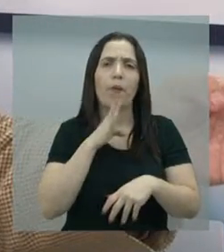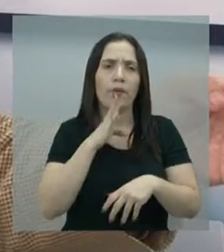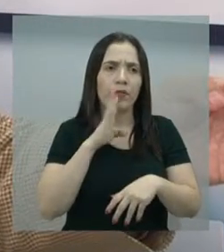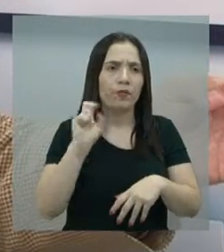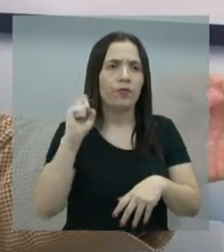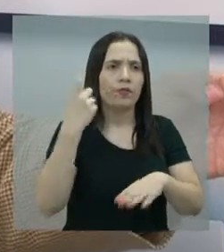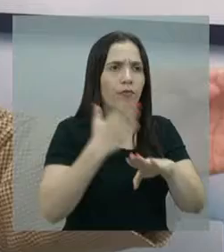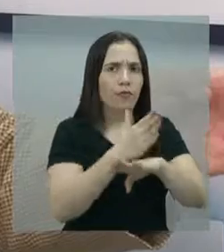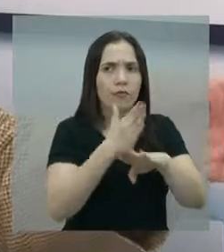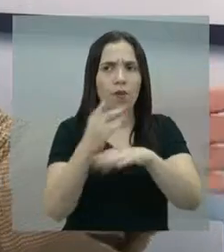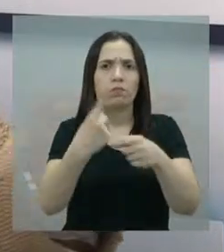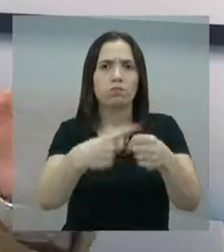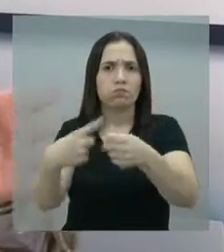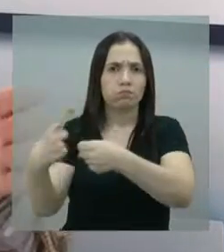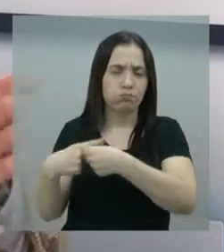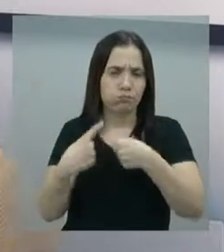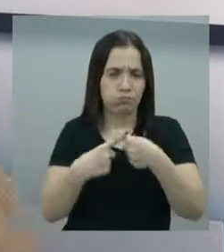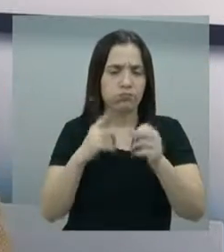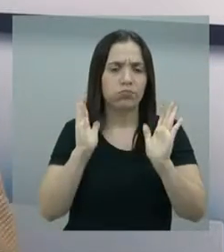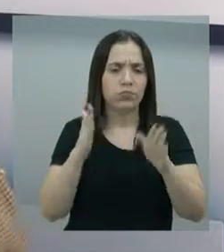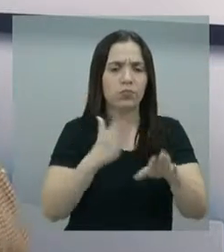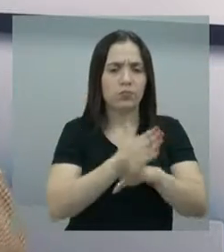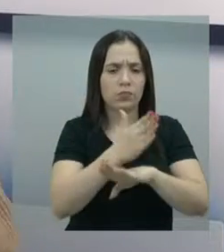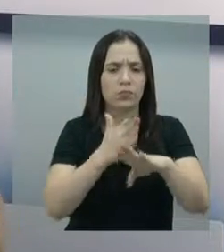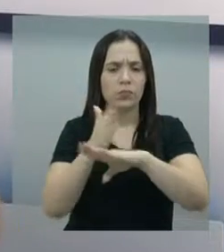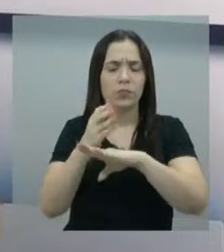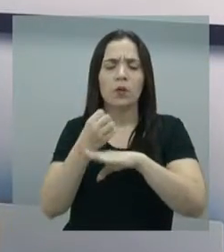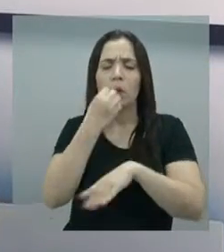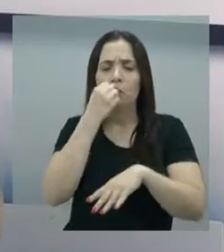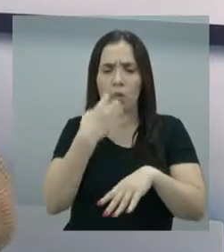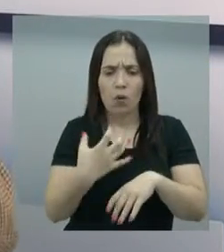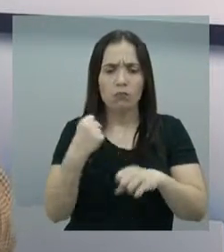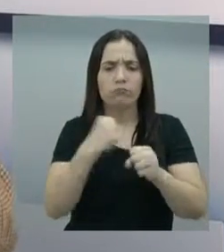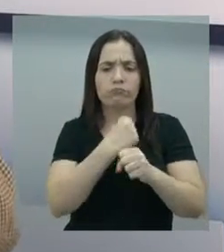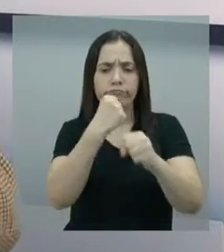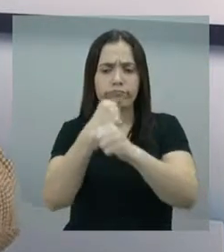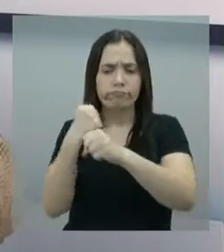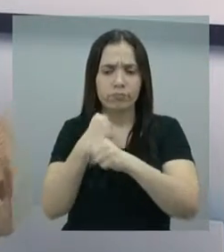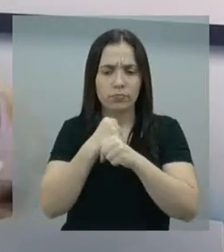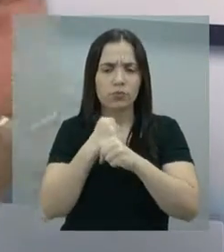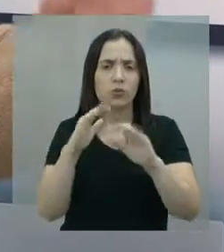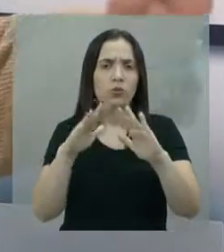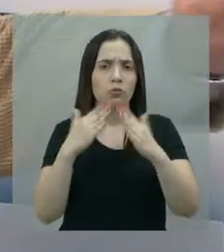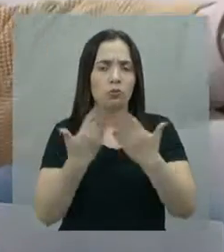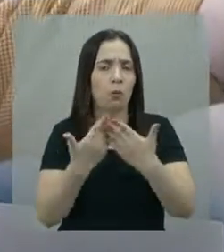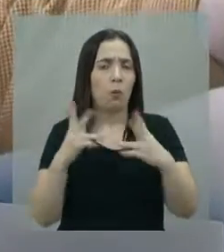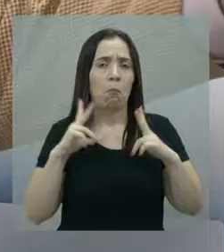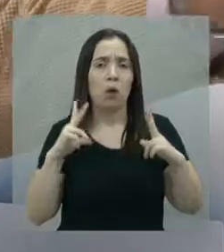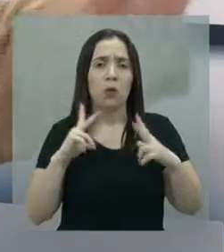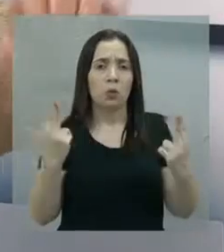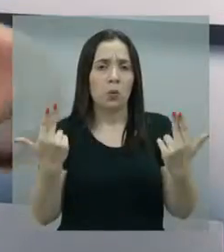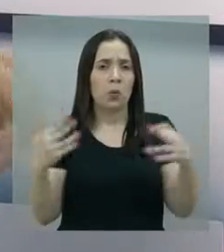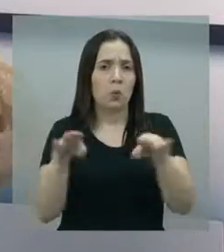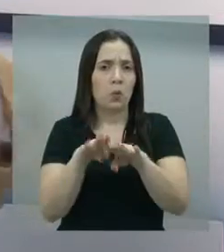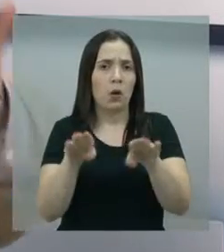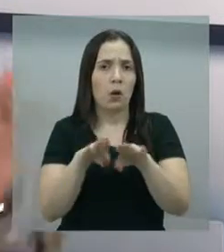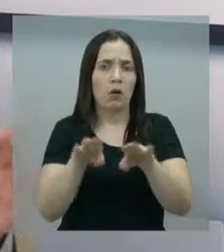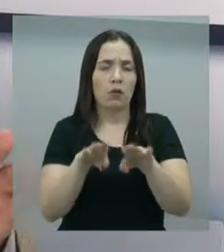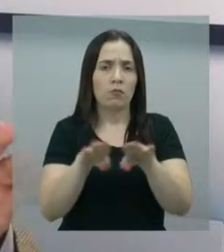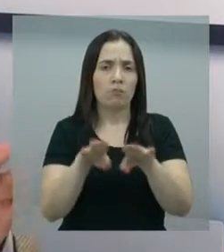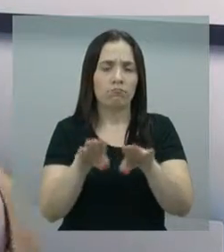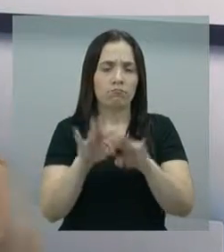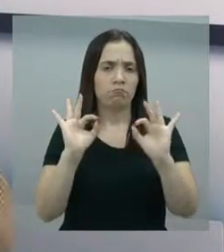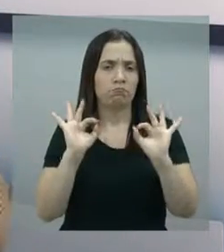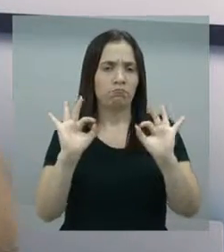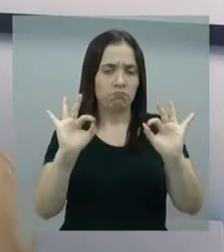no interior do estado. Sem dúvida. Ela não deixa a desejar a nenhuma escola particular aqui do estado do Ceará. Qualquer um que você escolher aqui em